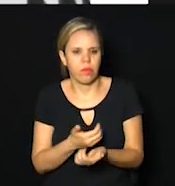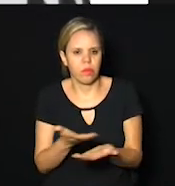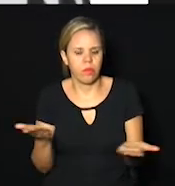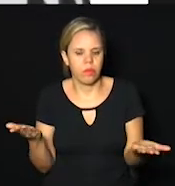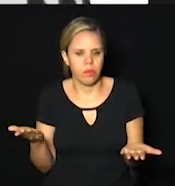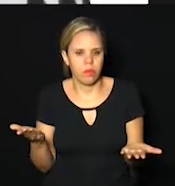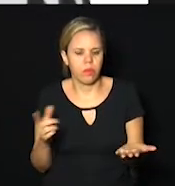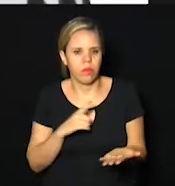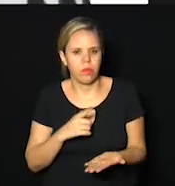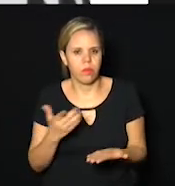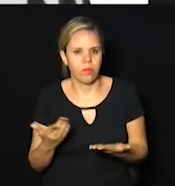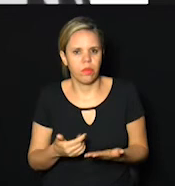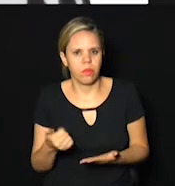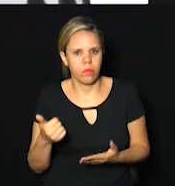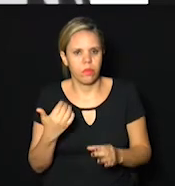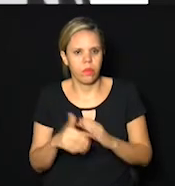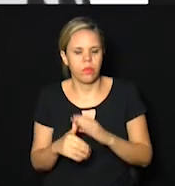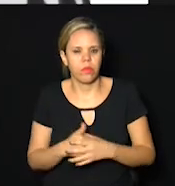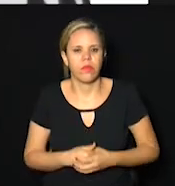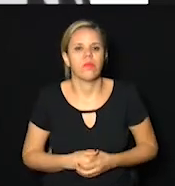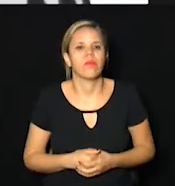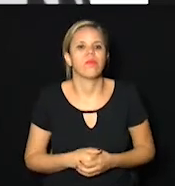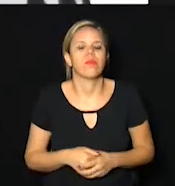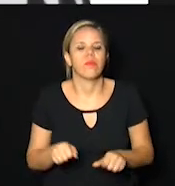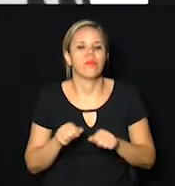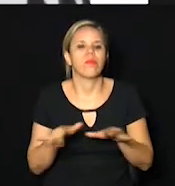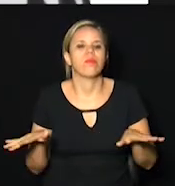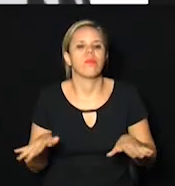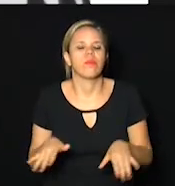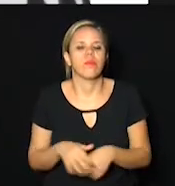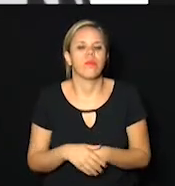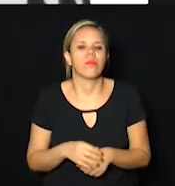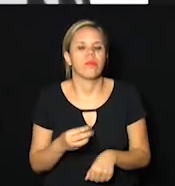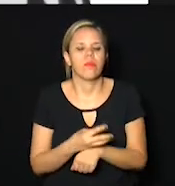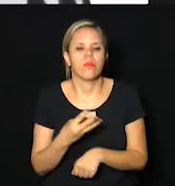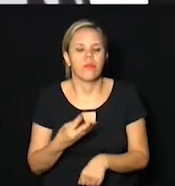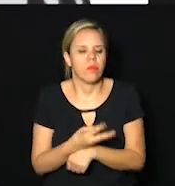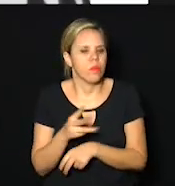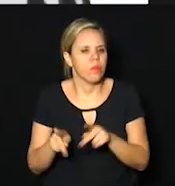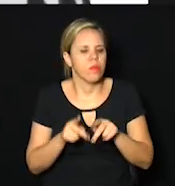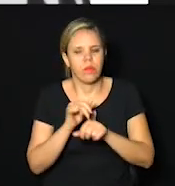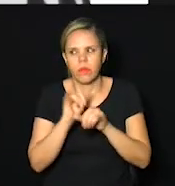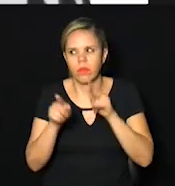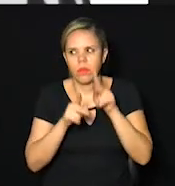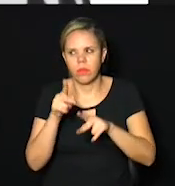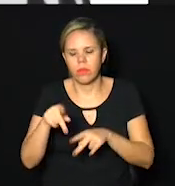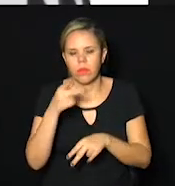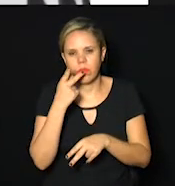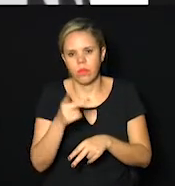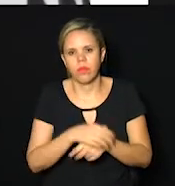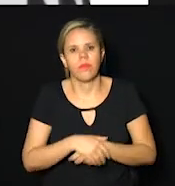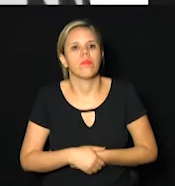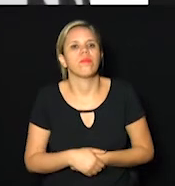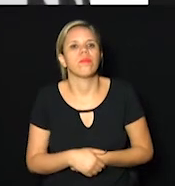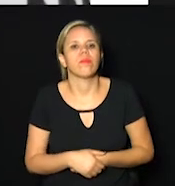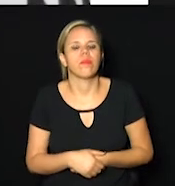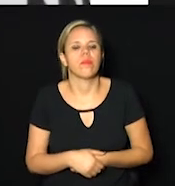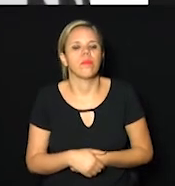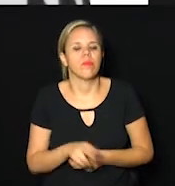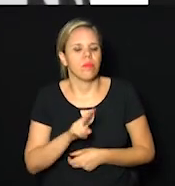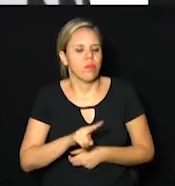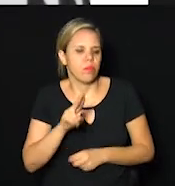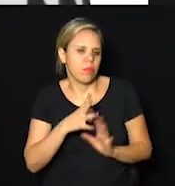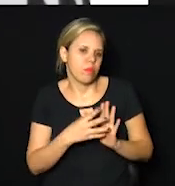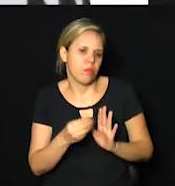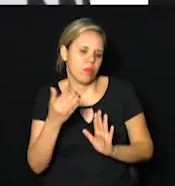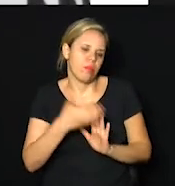ter recebido essa primeira mensagem. Ela vai distribuir essa mensagem, vai falar para as outras pessoas e vai servir como